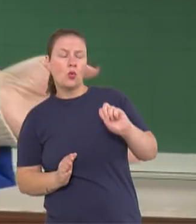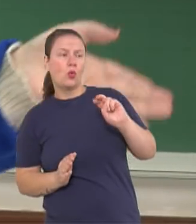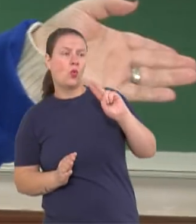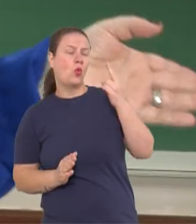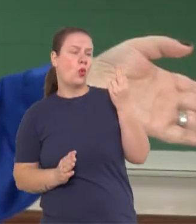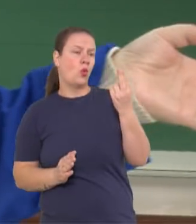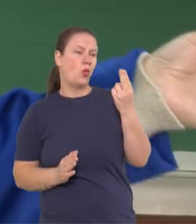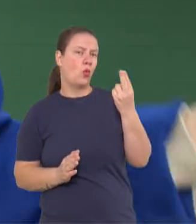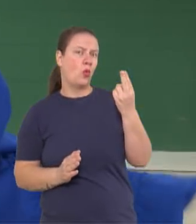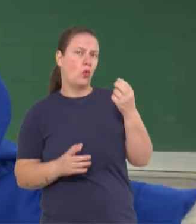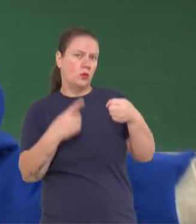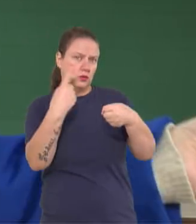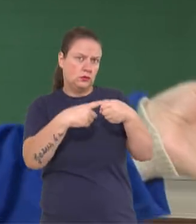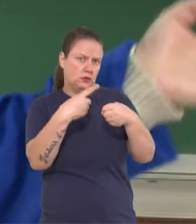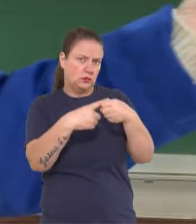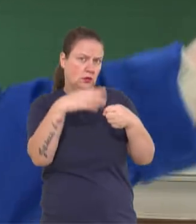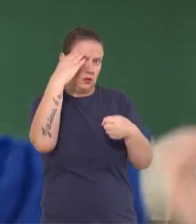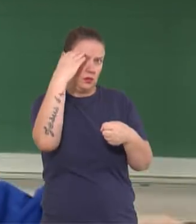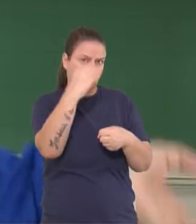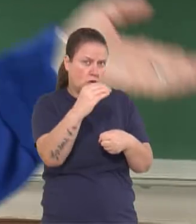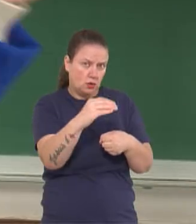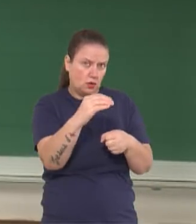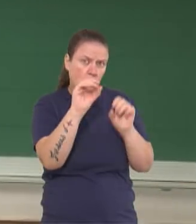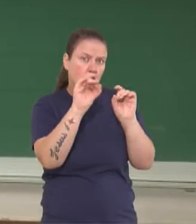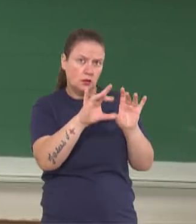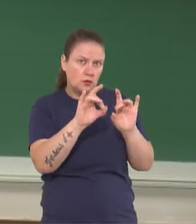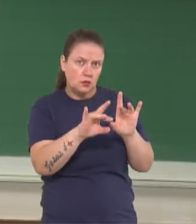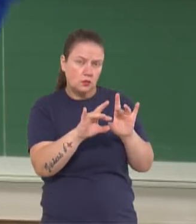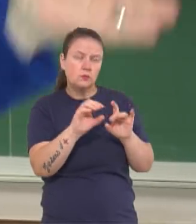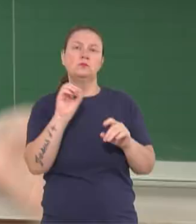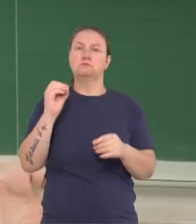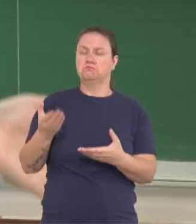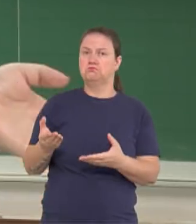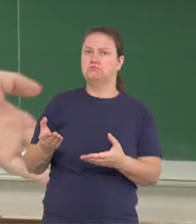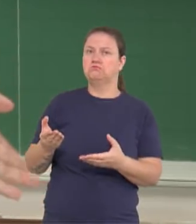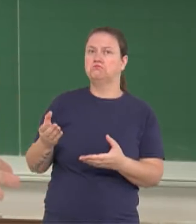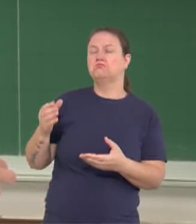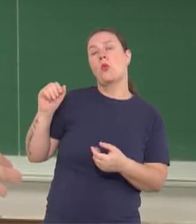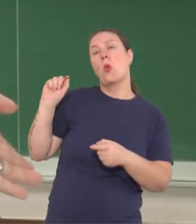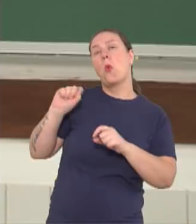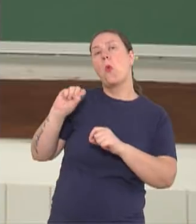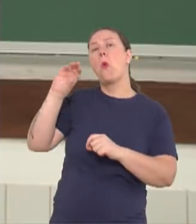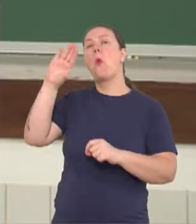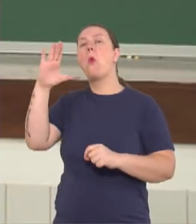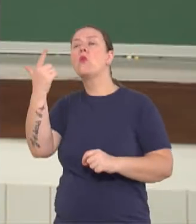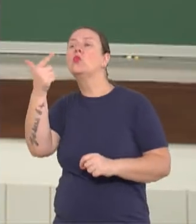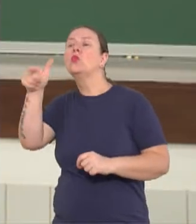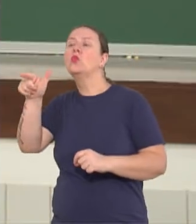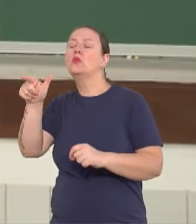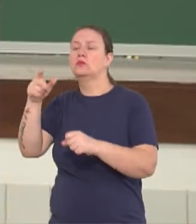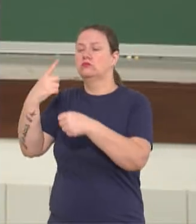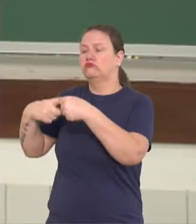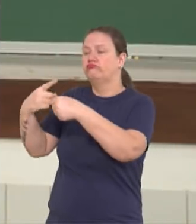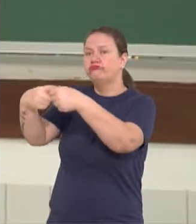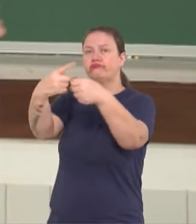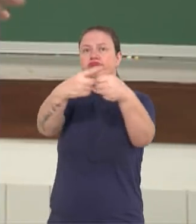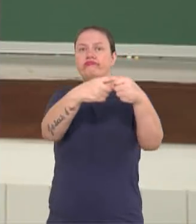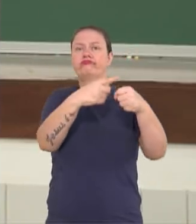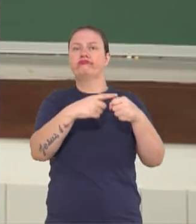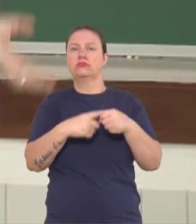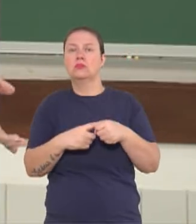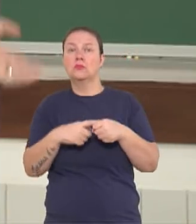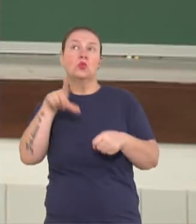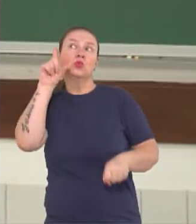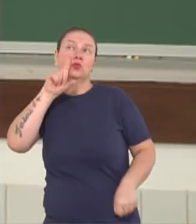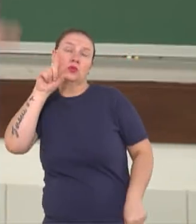de Curitiba, na cidade de Curitiba, no município de Almirante Tamandaré, onde que aconteceu, né? Foi nos